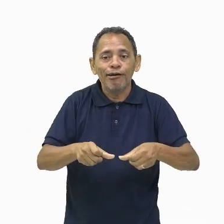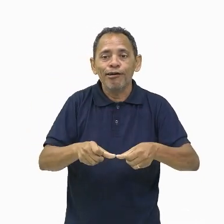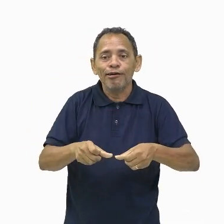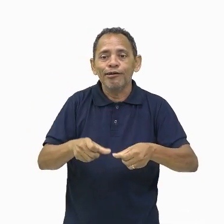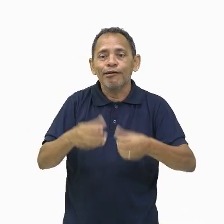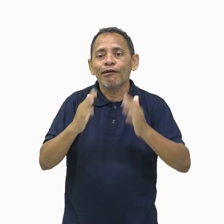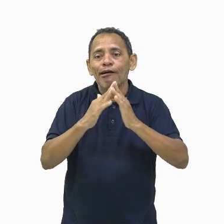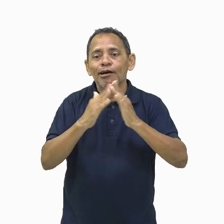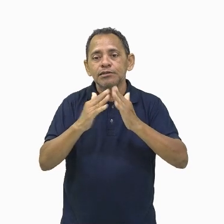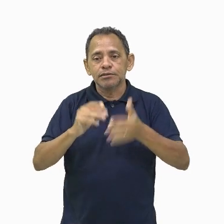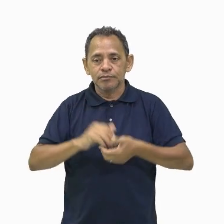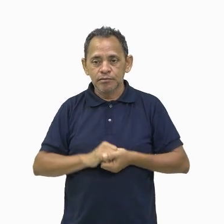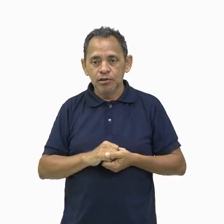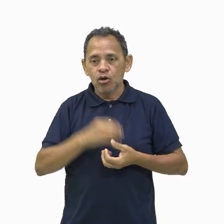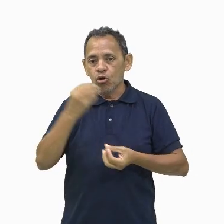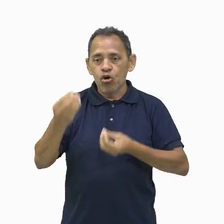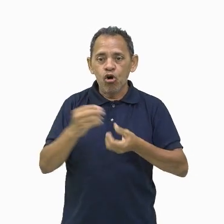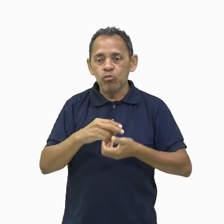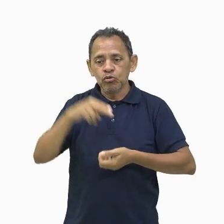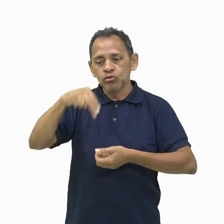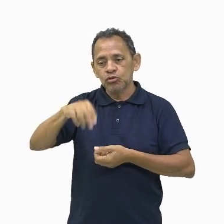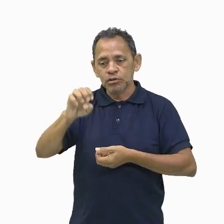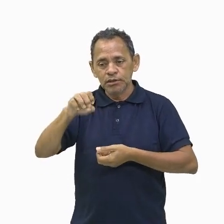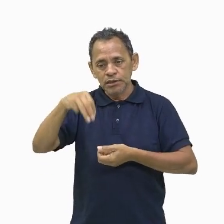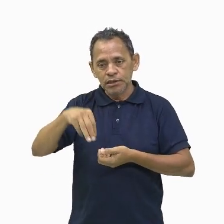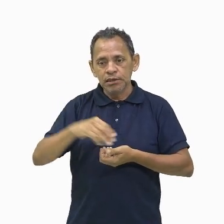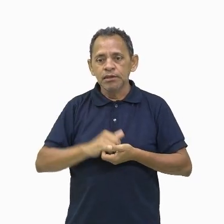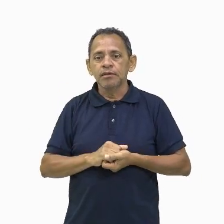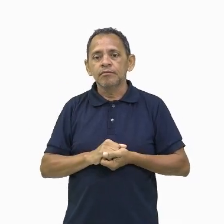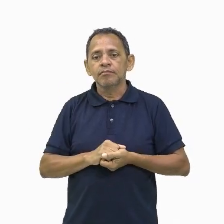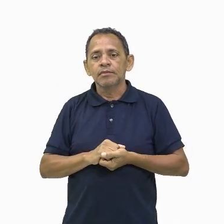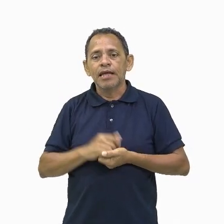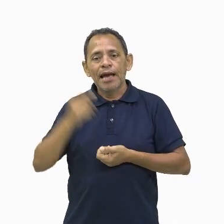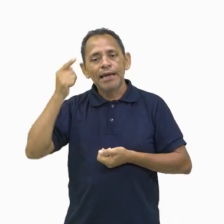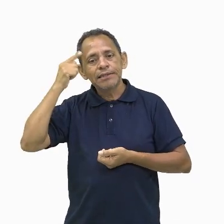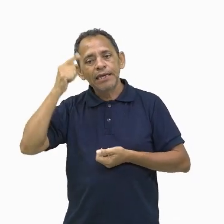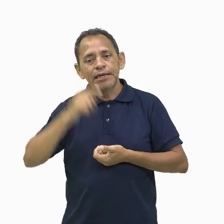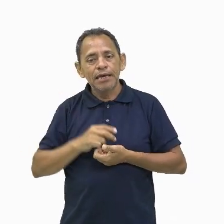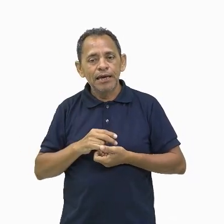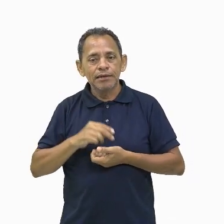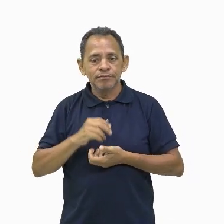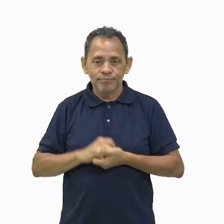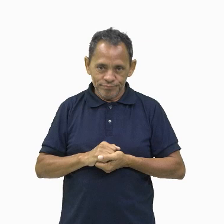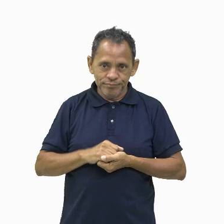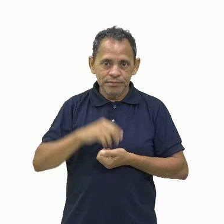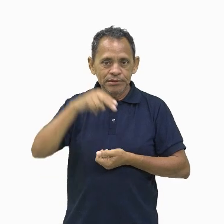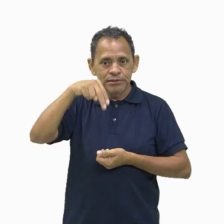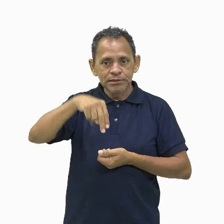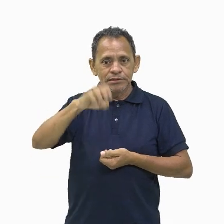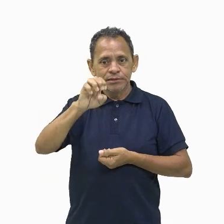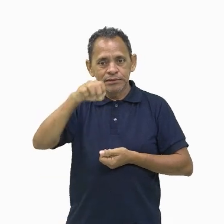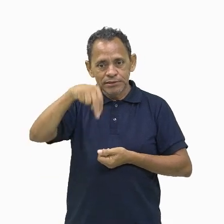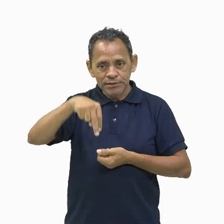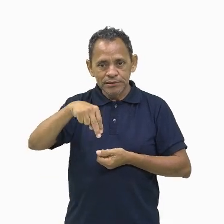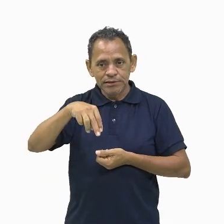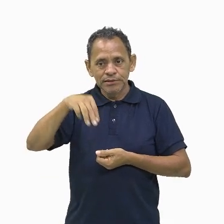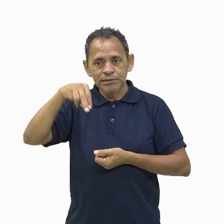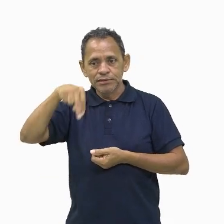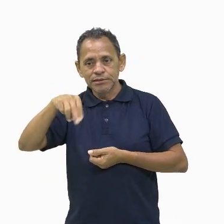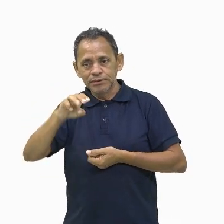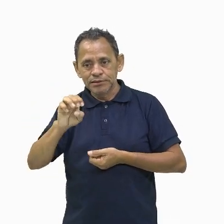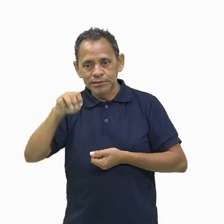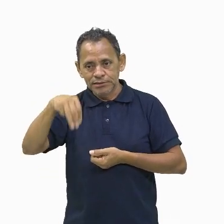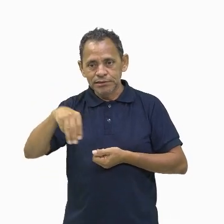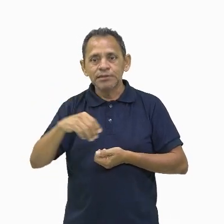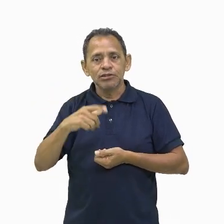nem. Aqui a gente brincou, então, com a ideia do nem, né? Houve uma época que tinha aí a geração nem, se falava disso, tinha